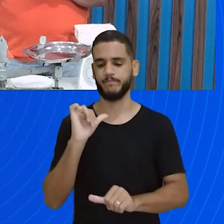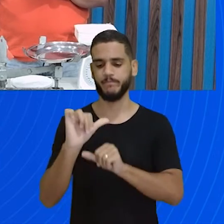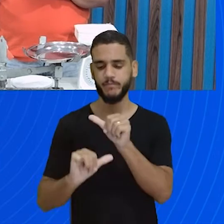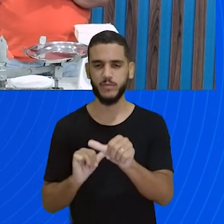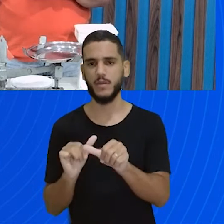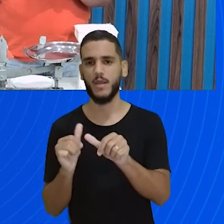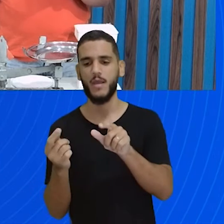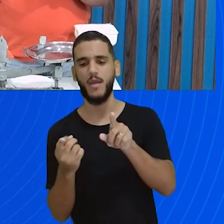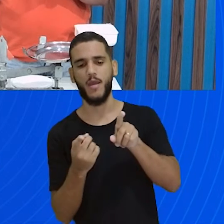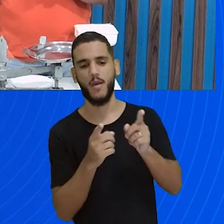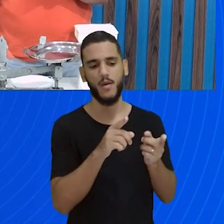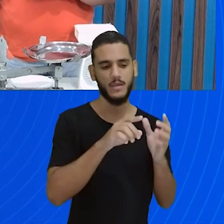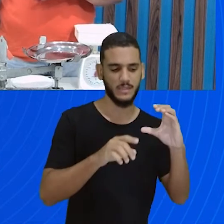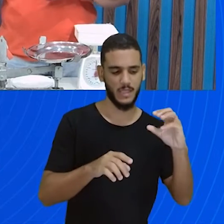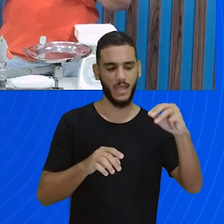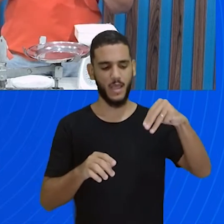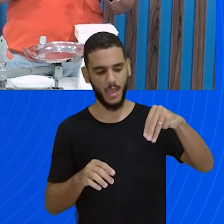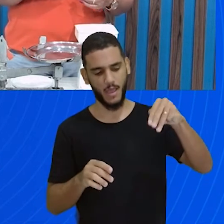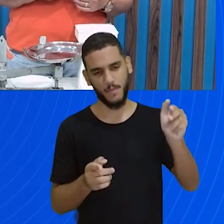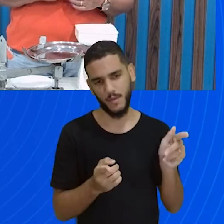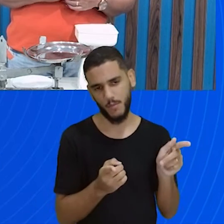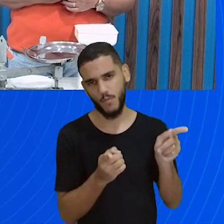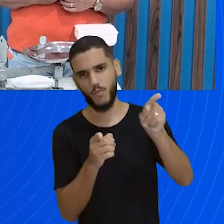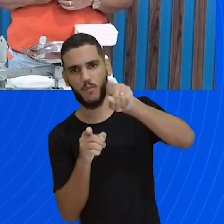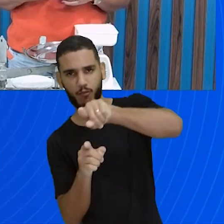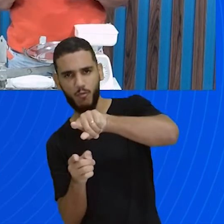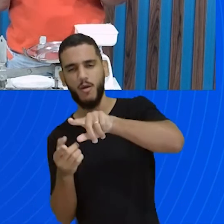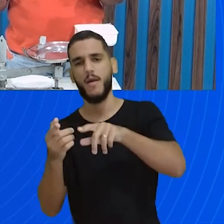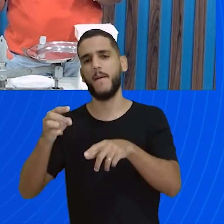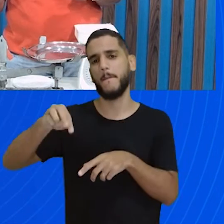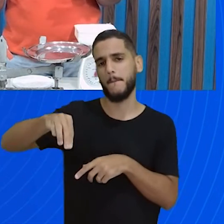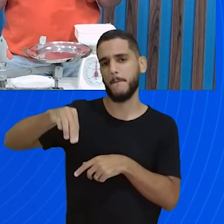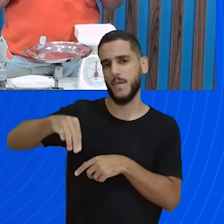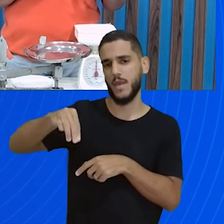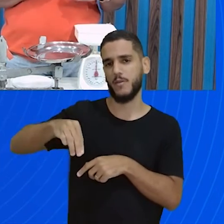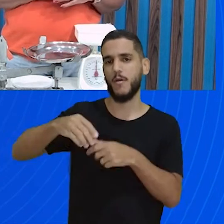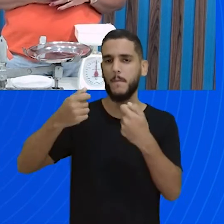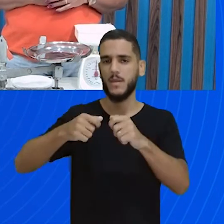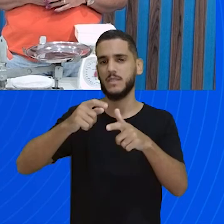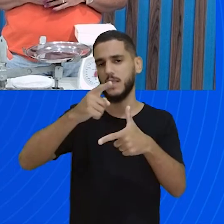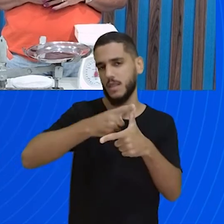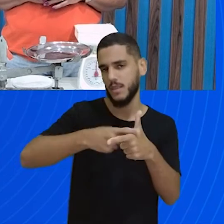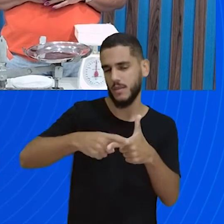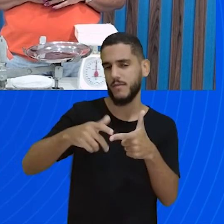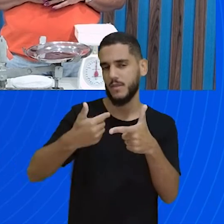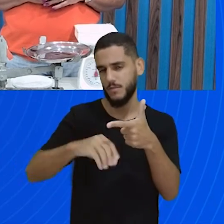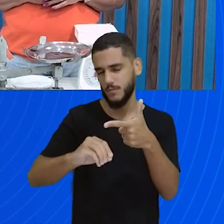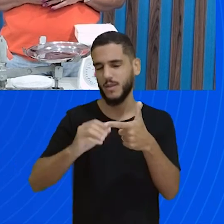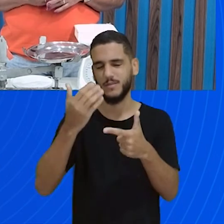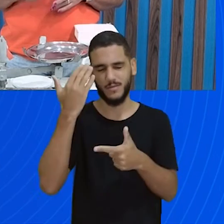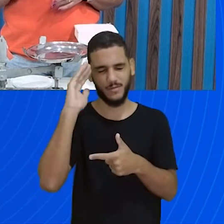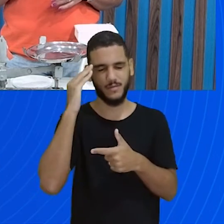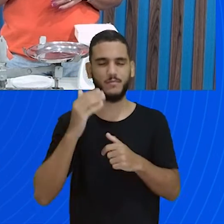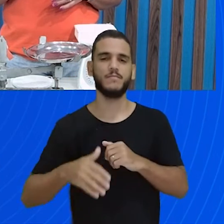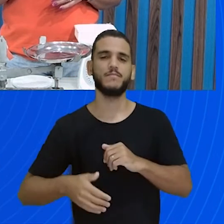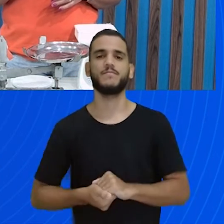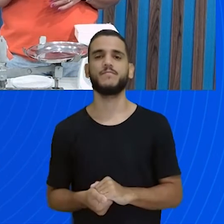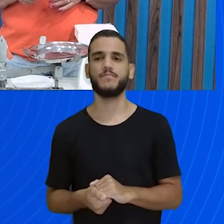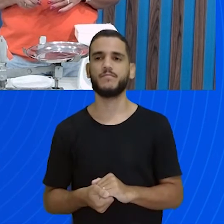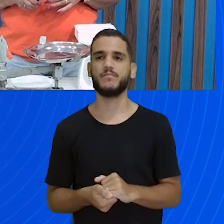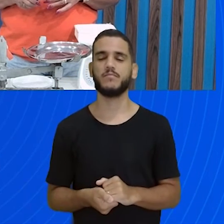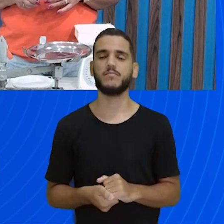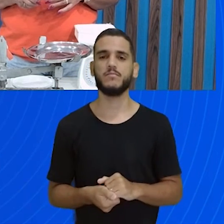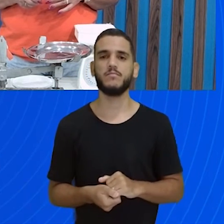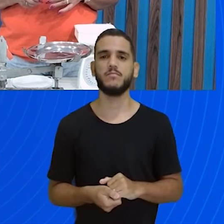do inverso, né, de centímetro para metro, você estaria dividindo por 10, certo?